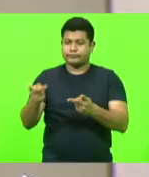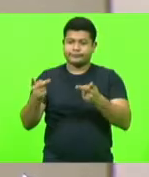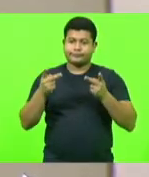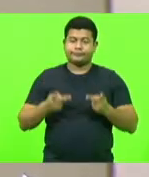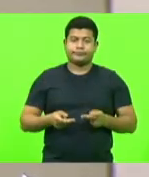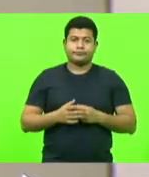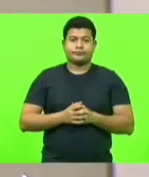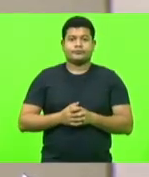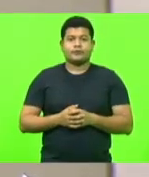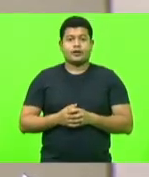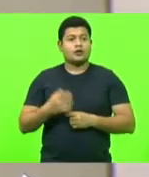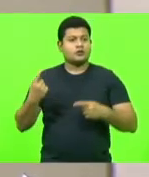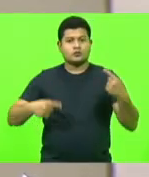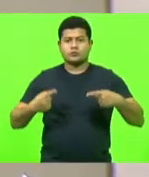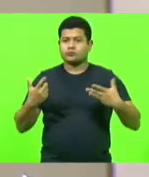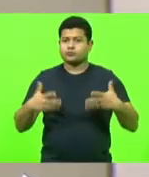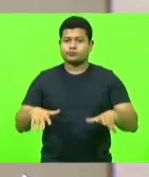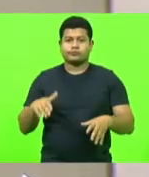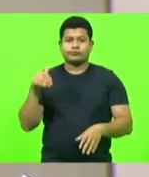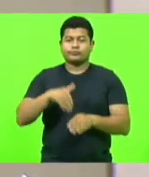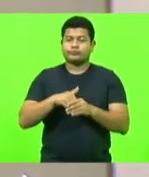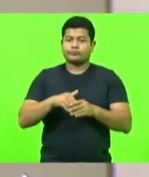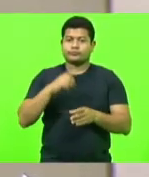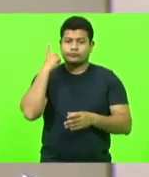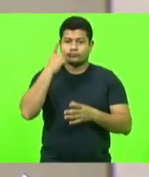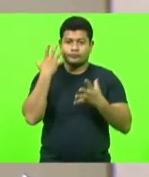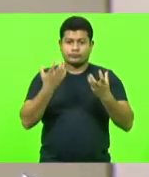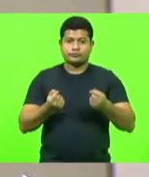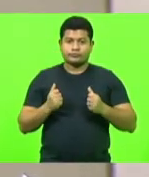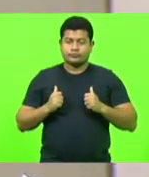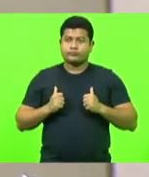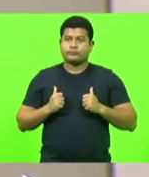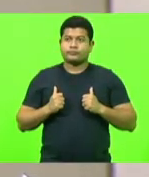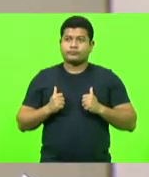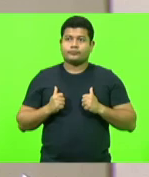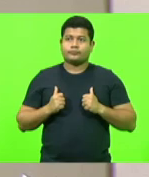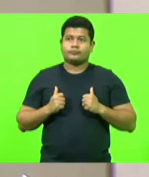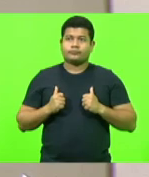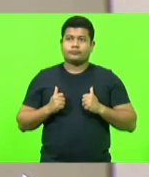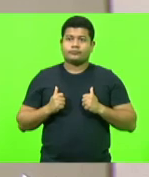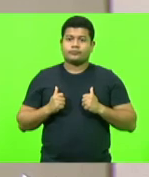Não havendo mais quem queira discutir, em votação, deputados que aprovam, permaneçam como se encontra.